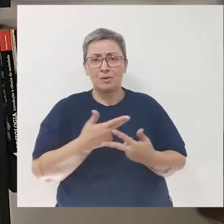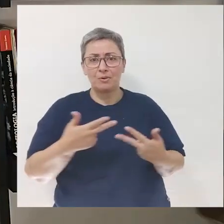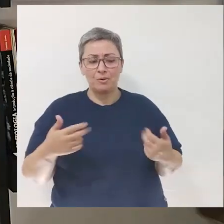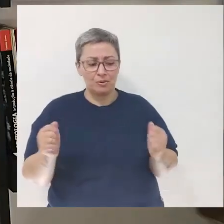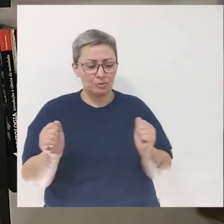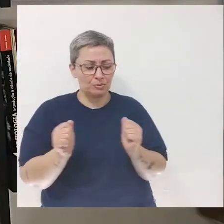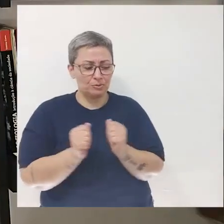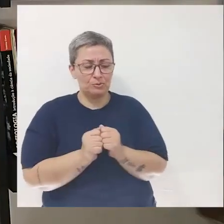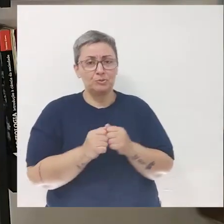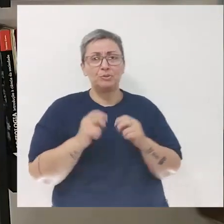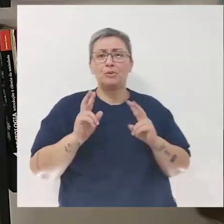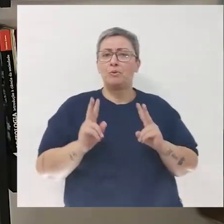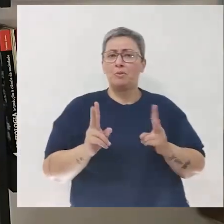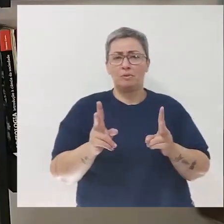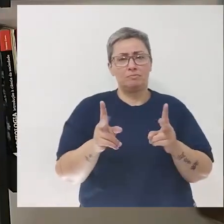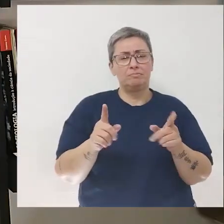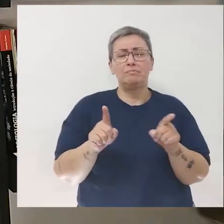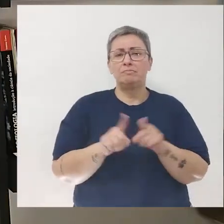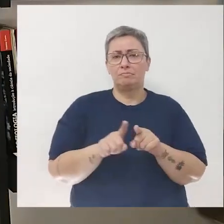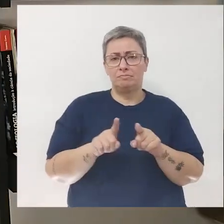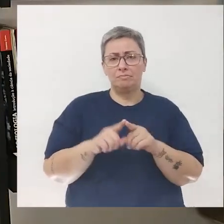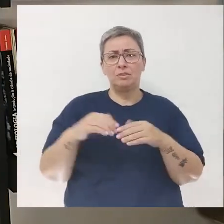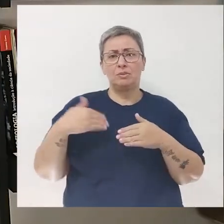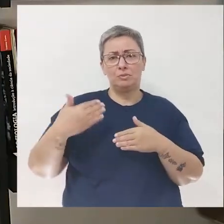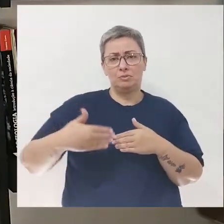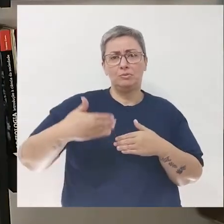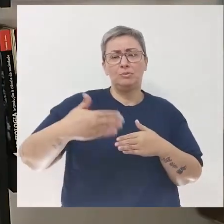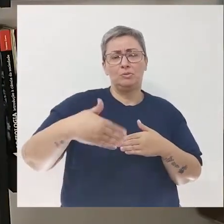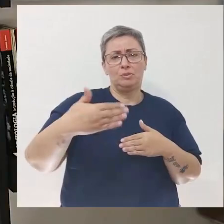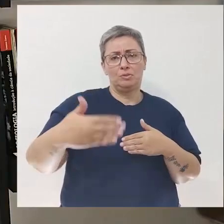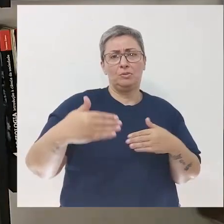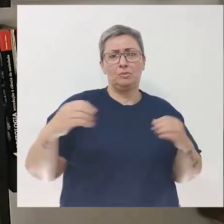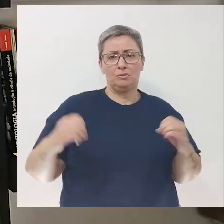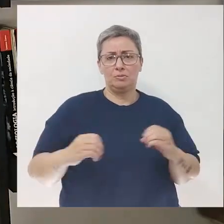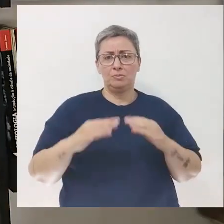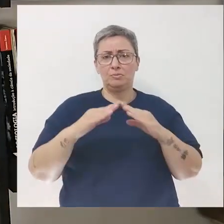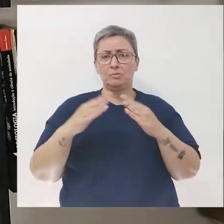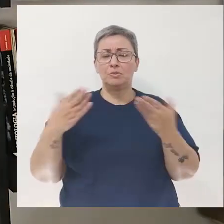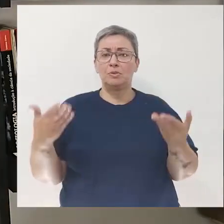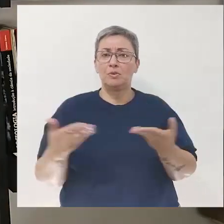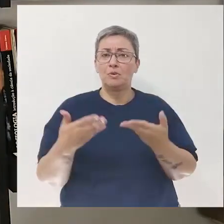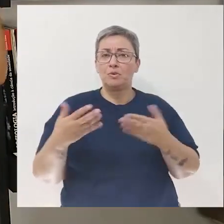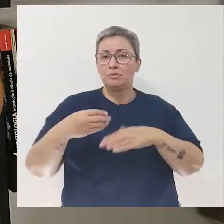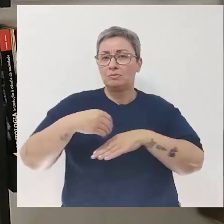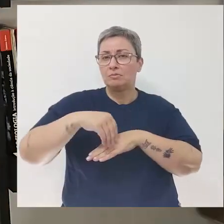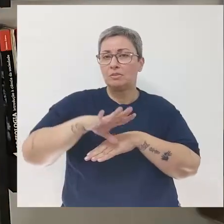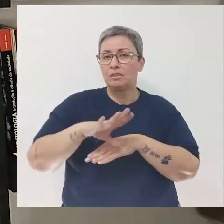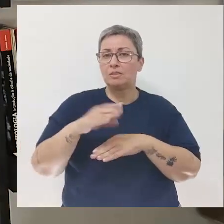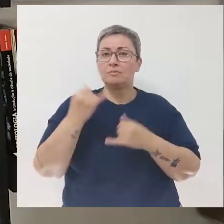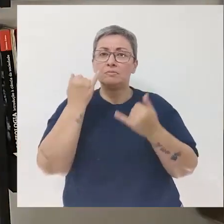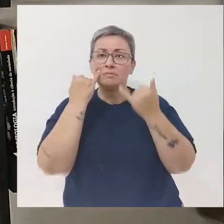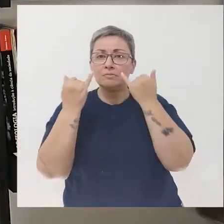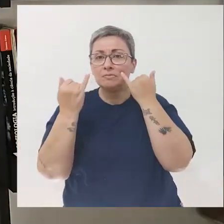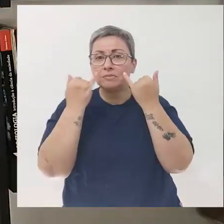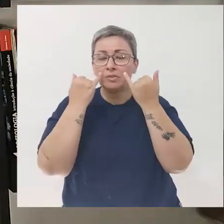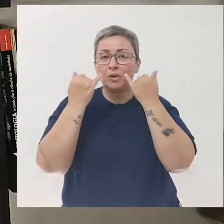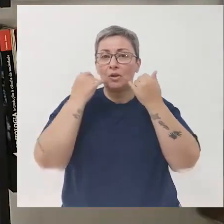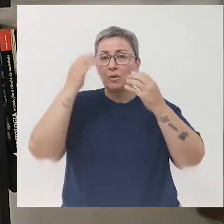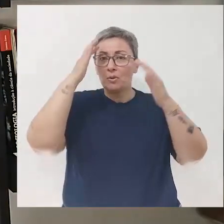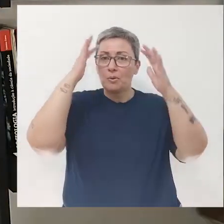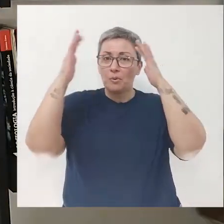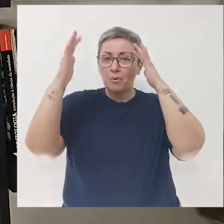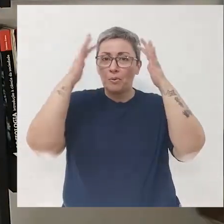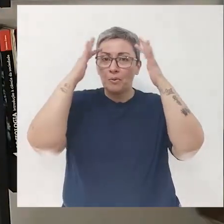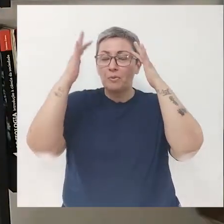juntos, como a gente já tem feito aí ao decorrer dos nossos encontros. Hoje vai ter dicas, informações,